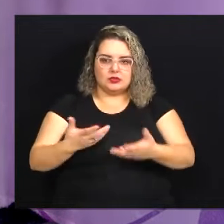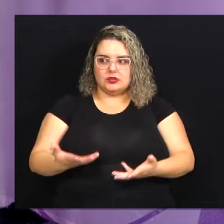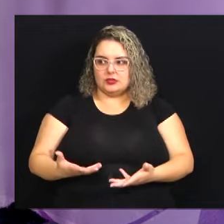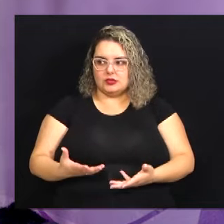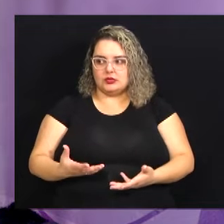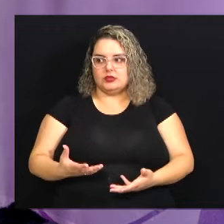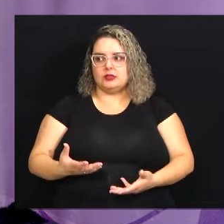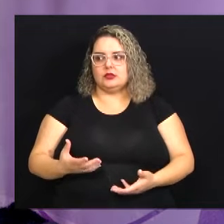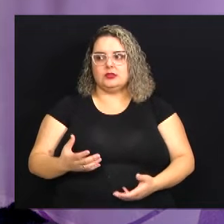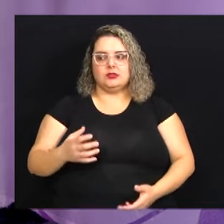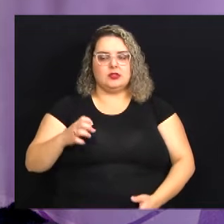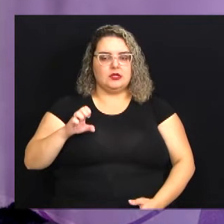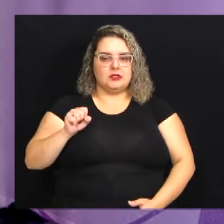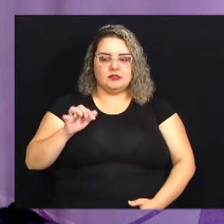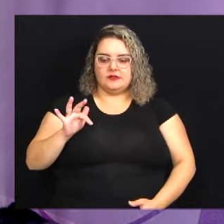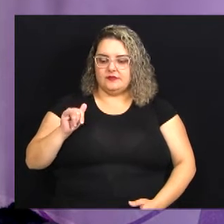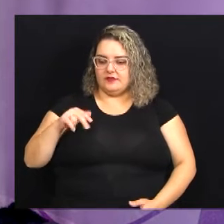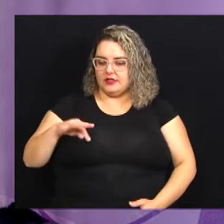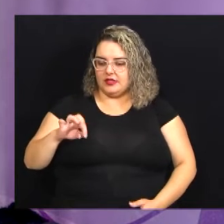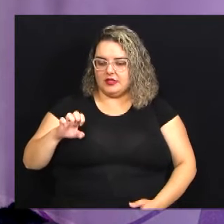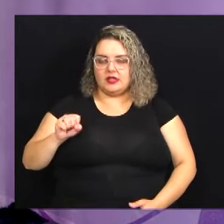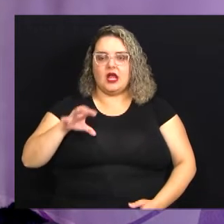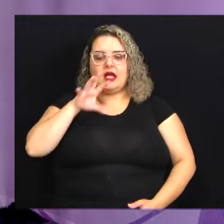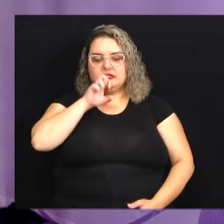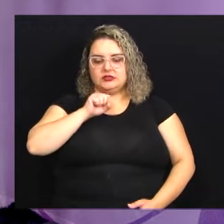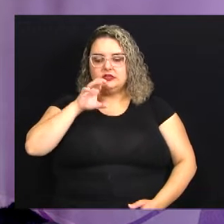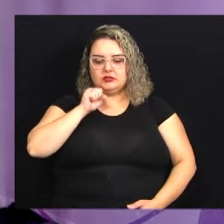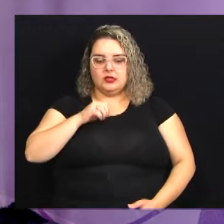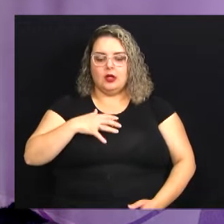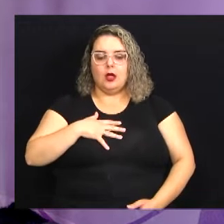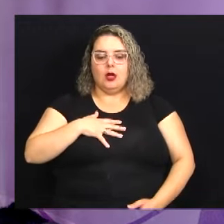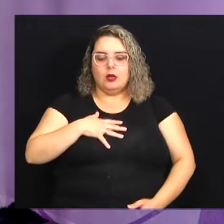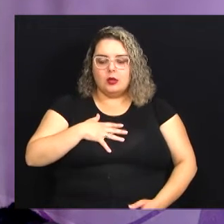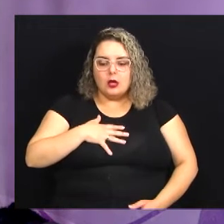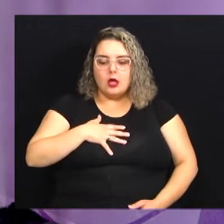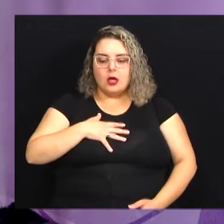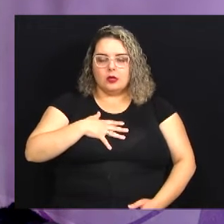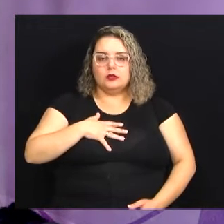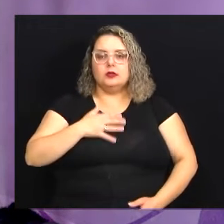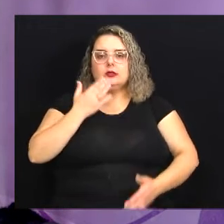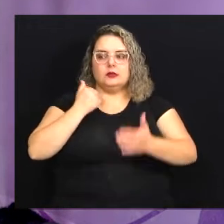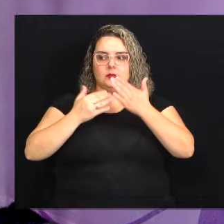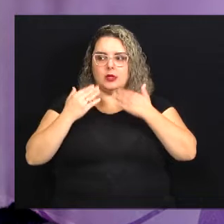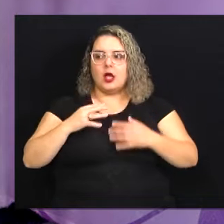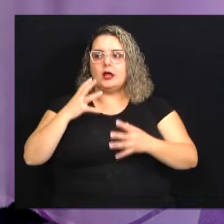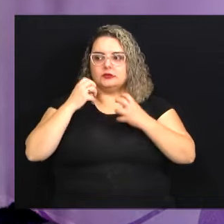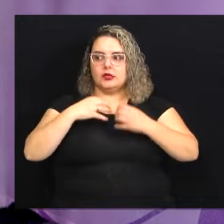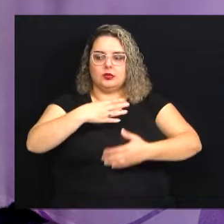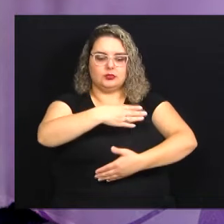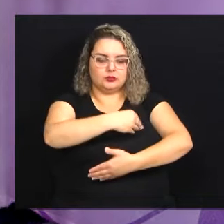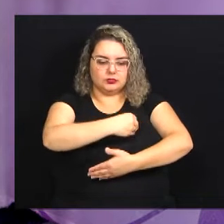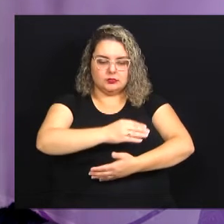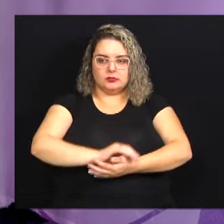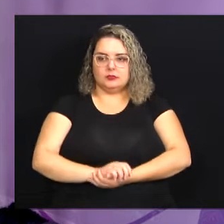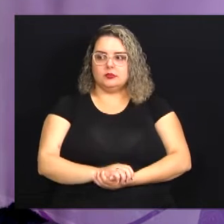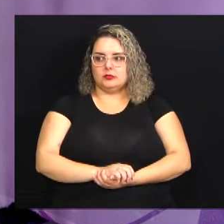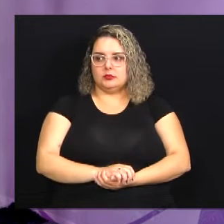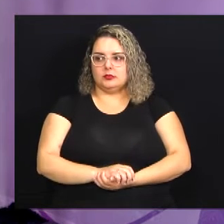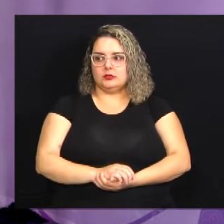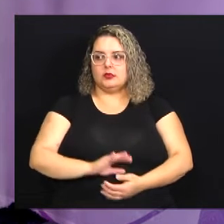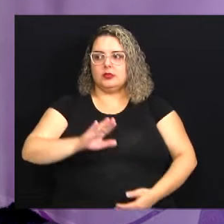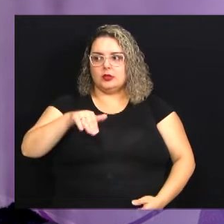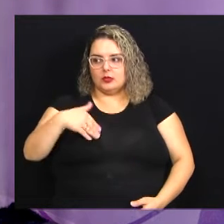gente não tem controle de esfíncter, a gente afoga, né? Tem que aprender a comer, tem que aprender a mamar.